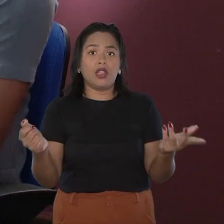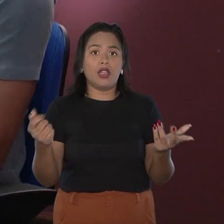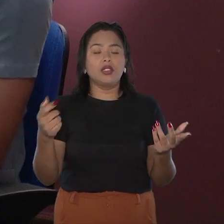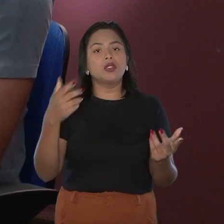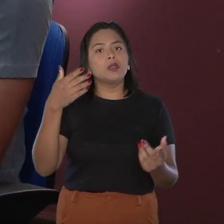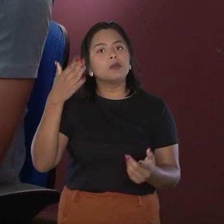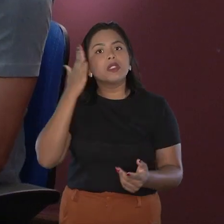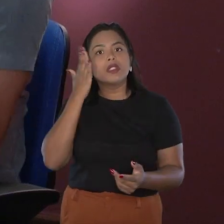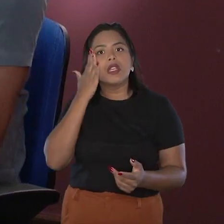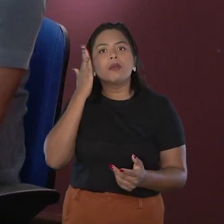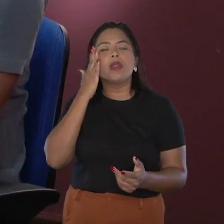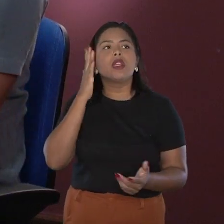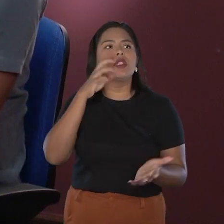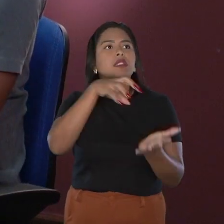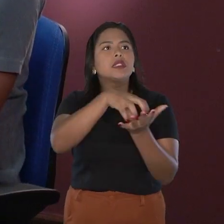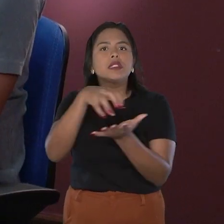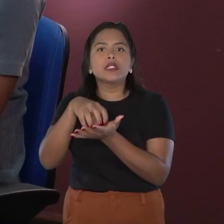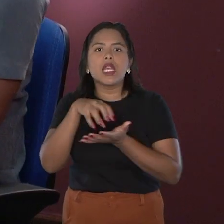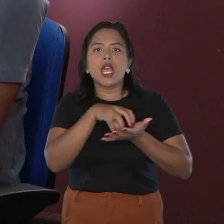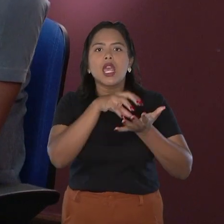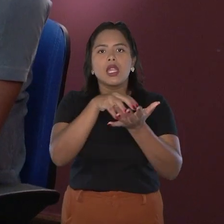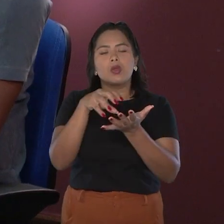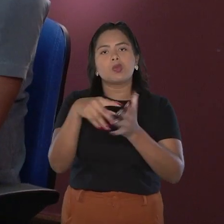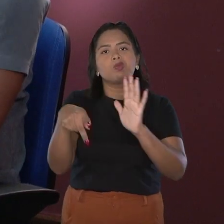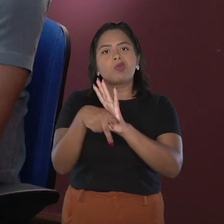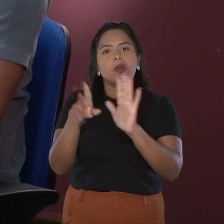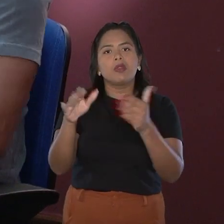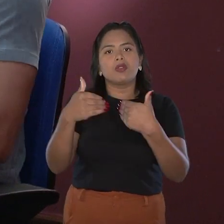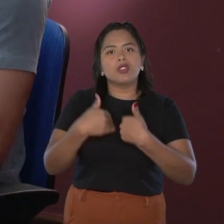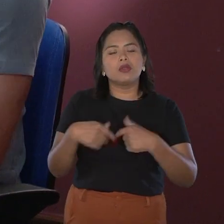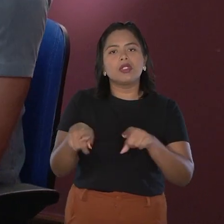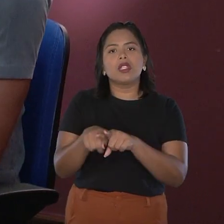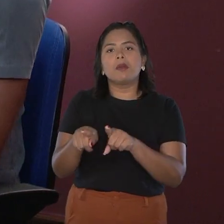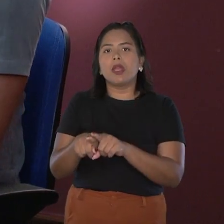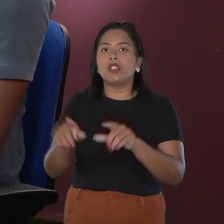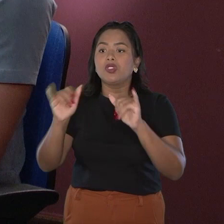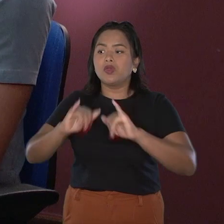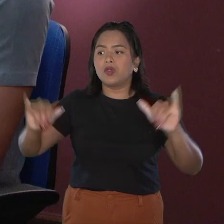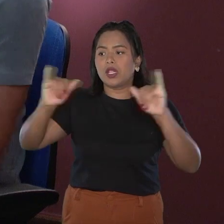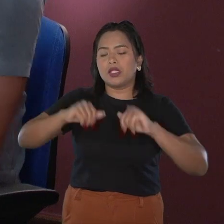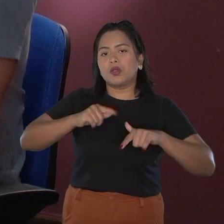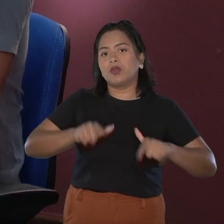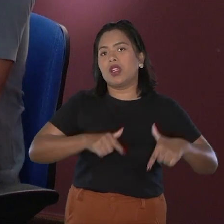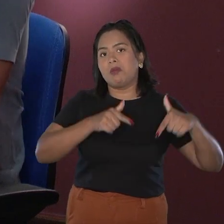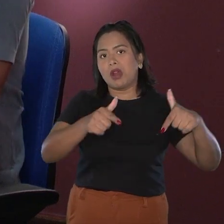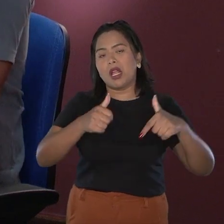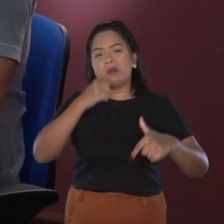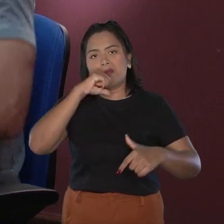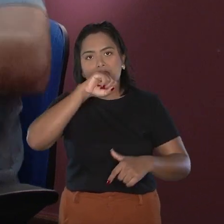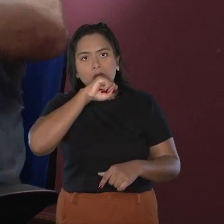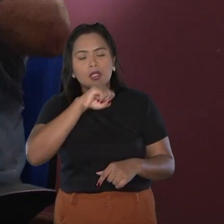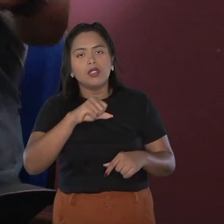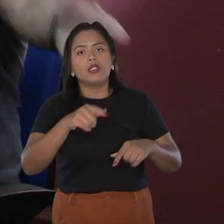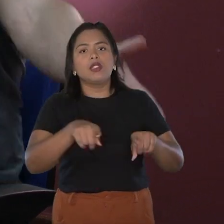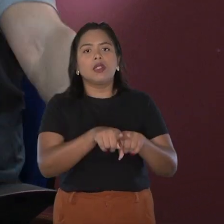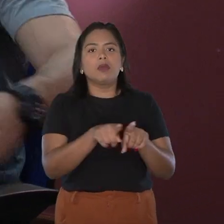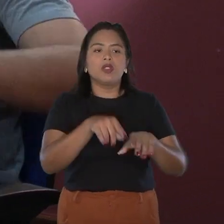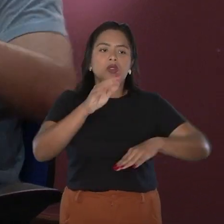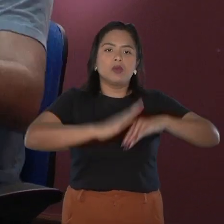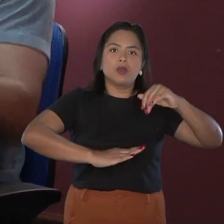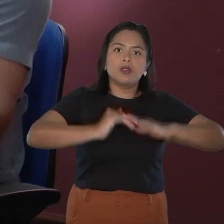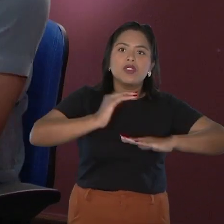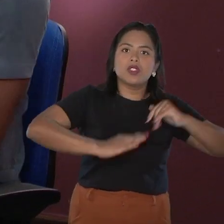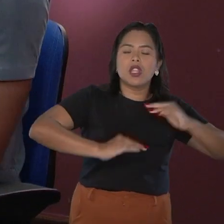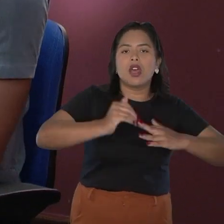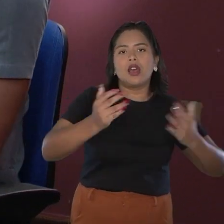quê e como onde em espaço também para divulgarem seus trabalhos para as mães para outros profissionais que nesse profissionalizar um pouco mais quem que oferece